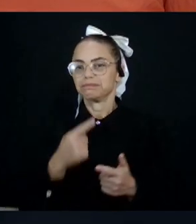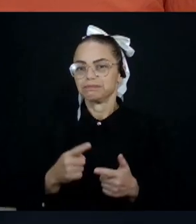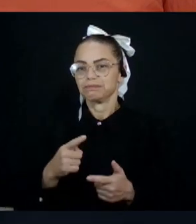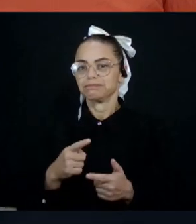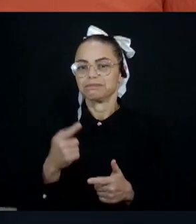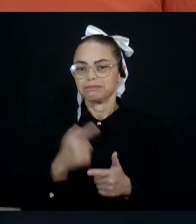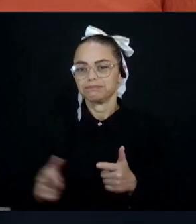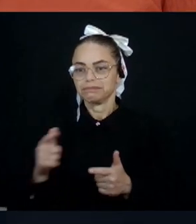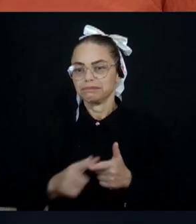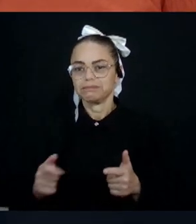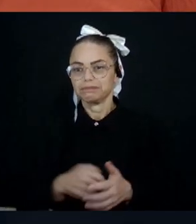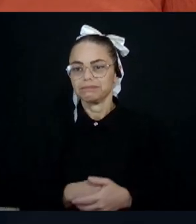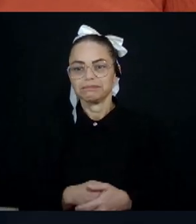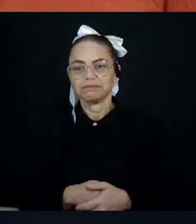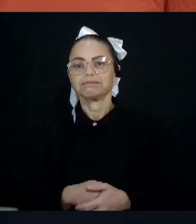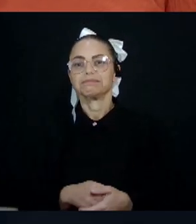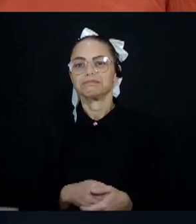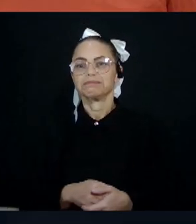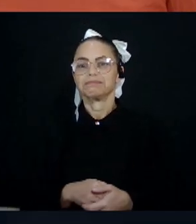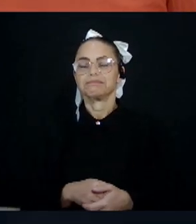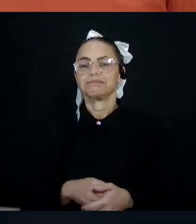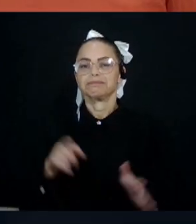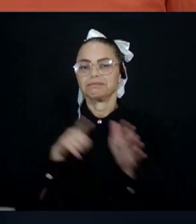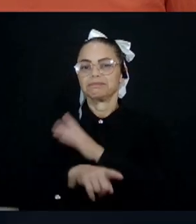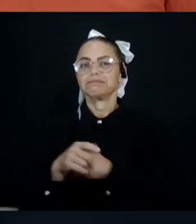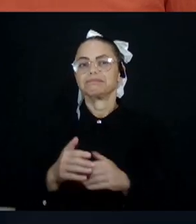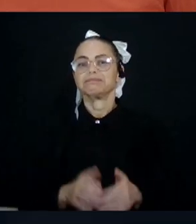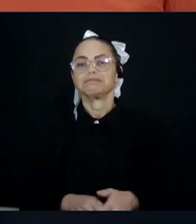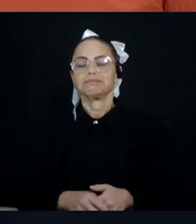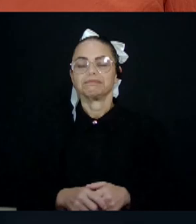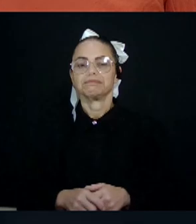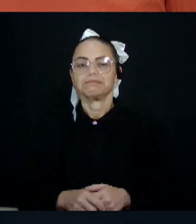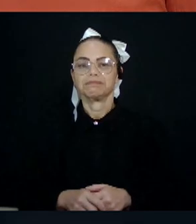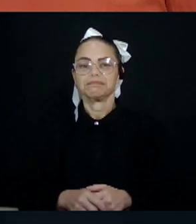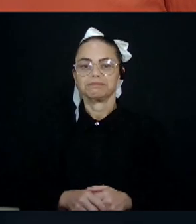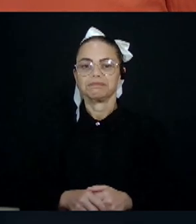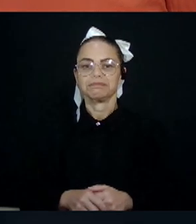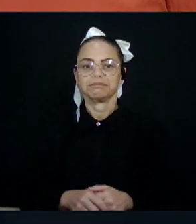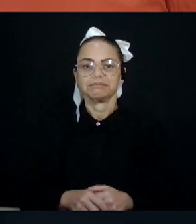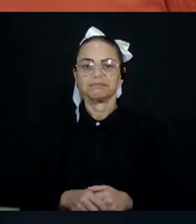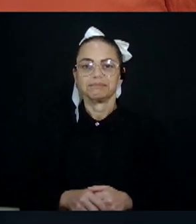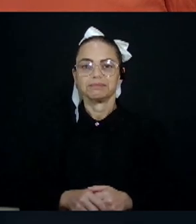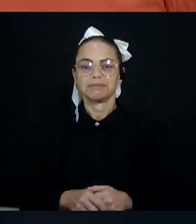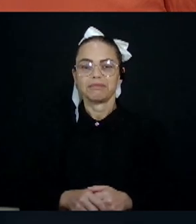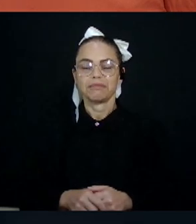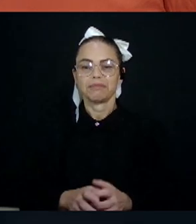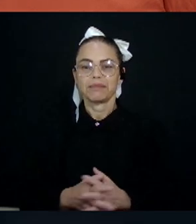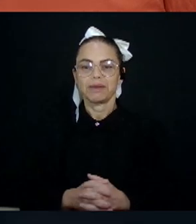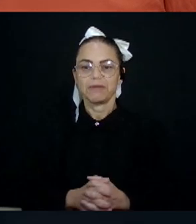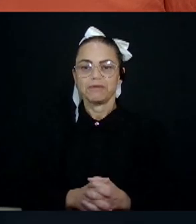gente. Vamos lá, 8h40, mais uma pergunta, por favor. Pode colocar na tela, produção.